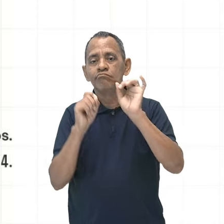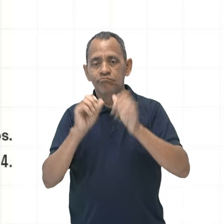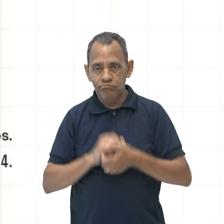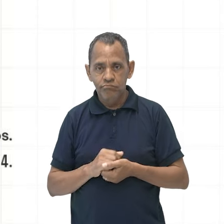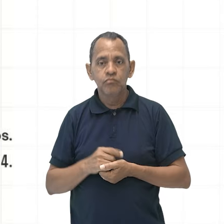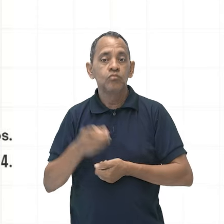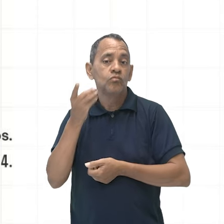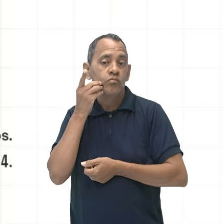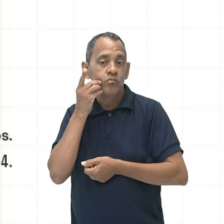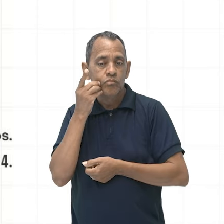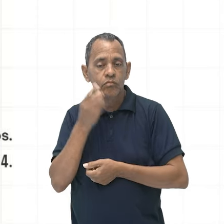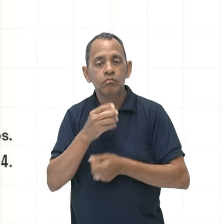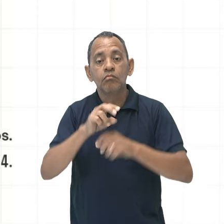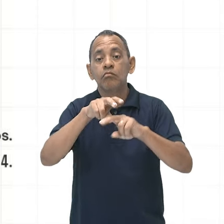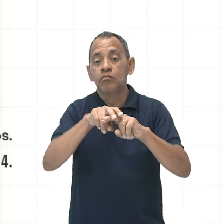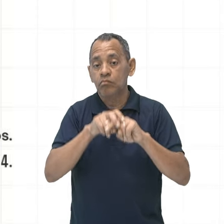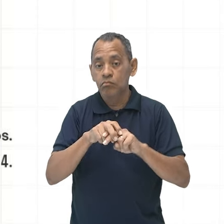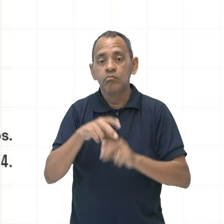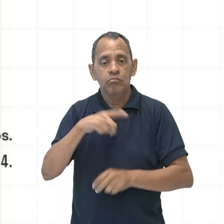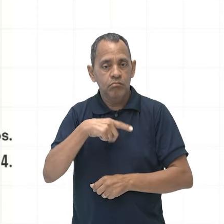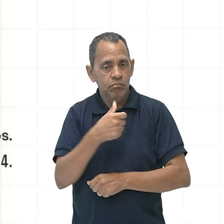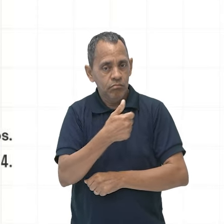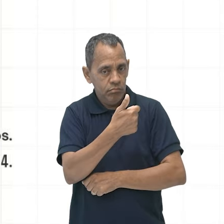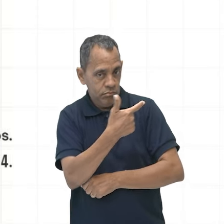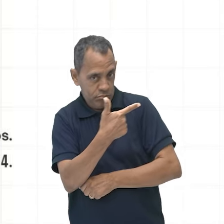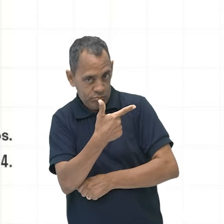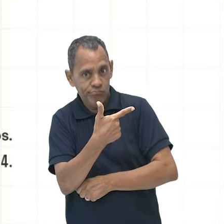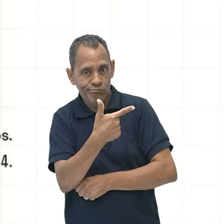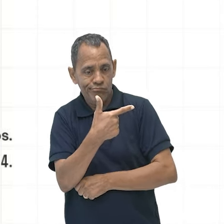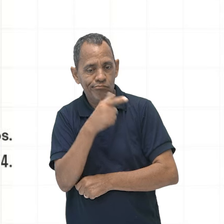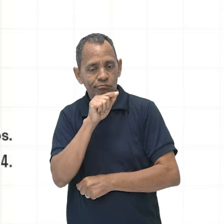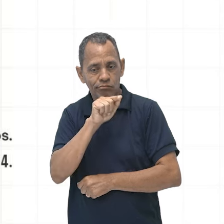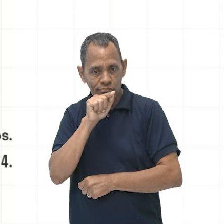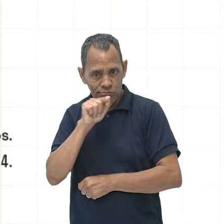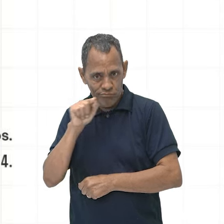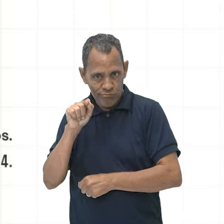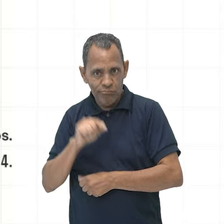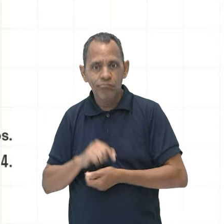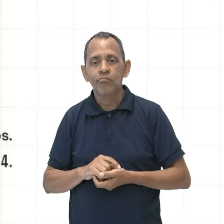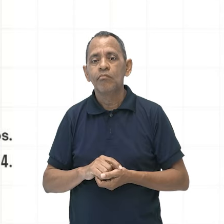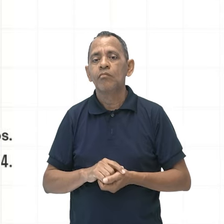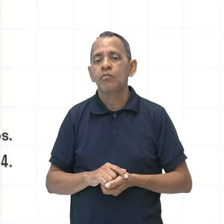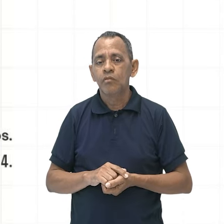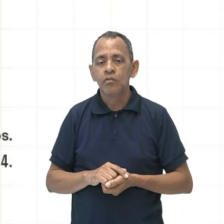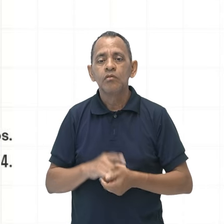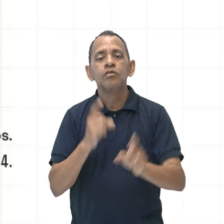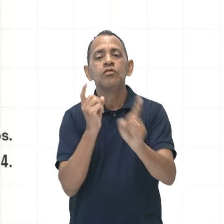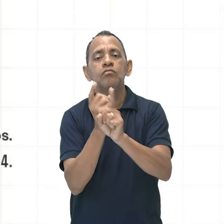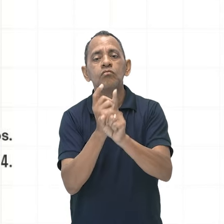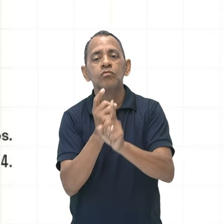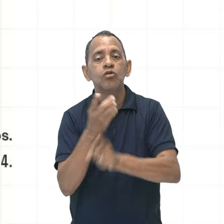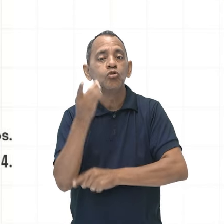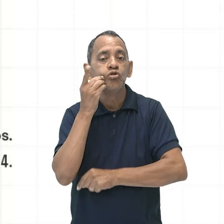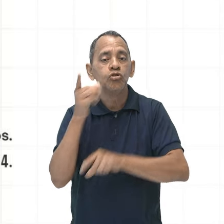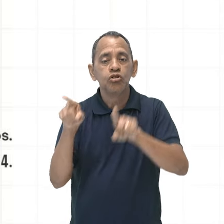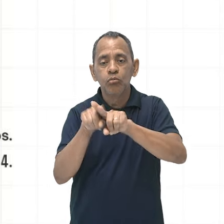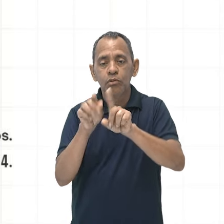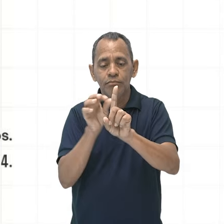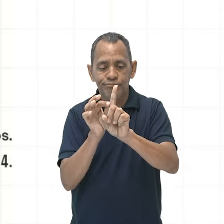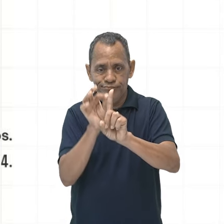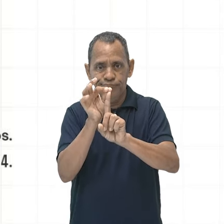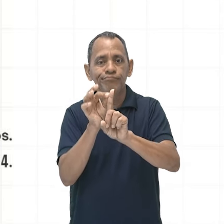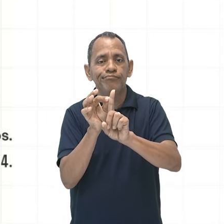pontinhos. E isso ajuda a identificar o dia e a temperatura equivalente. O gráfico contém o título da pesquisa,